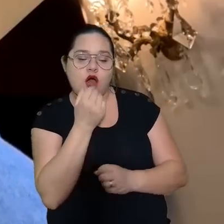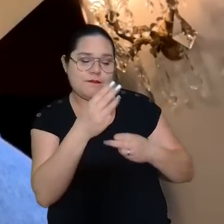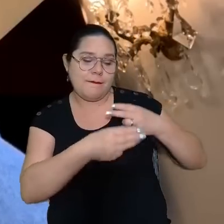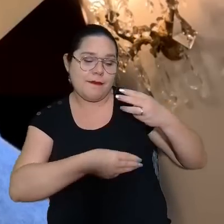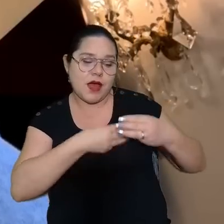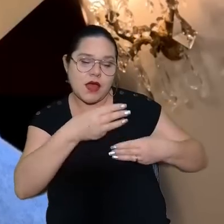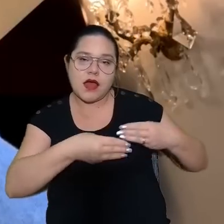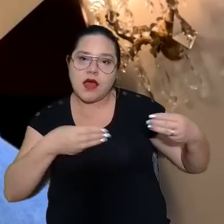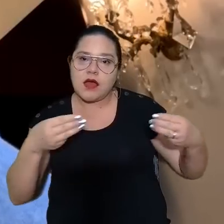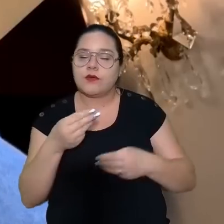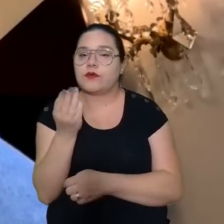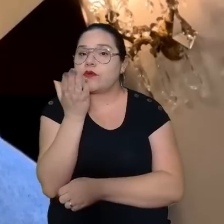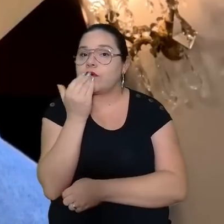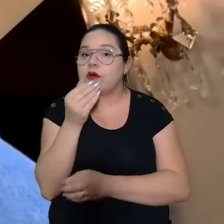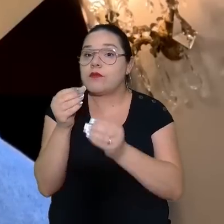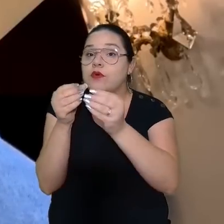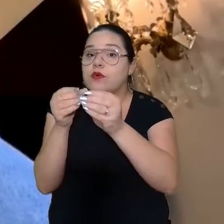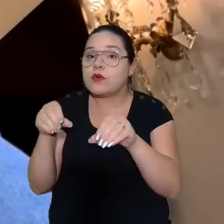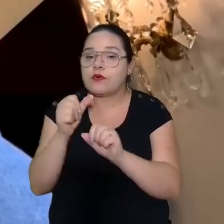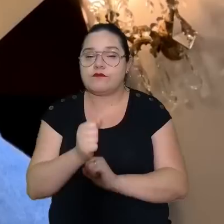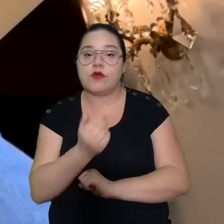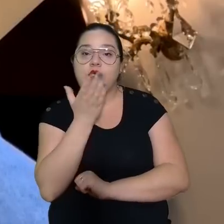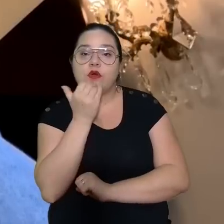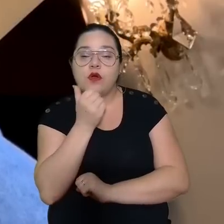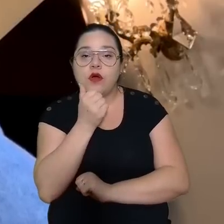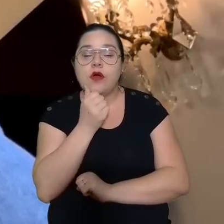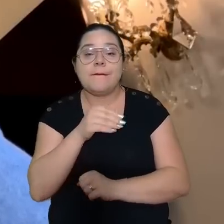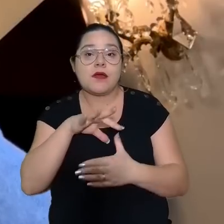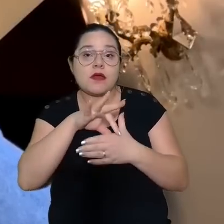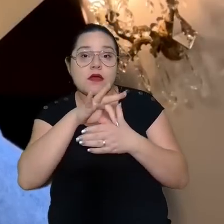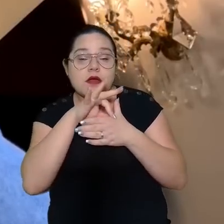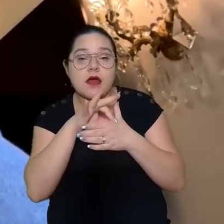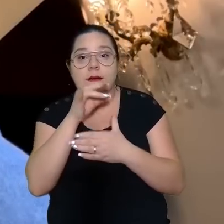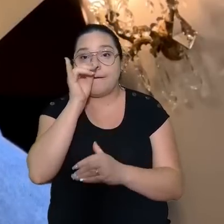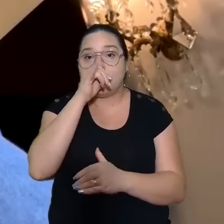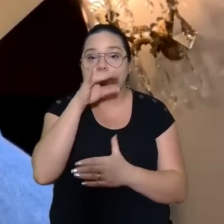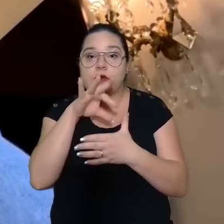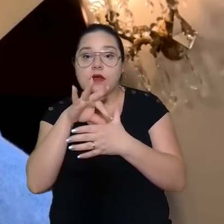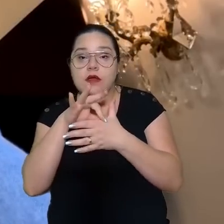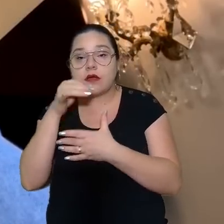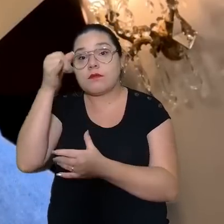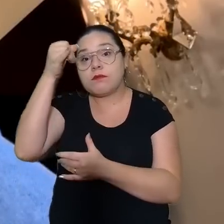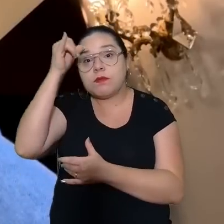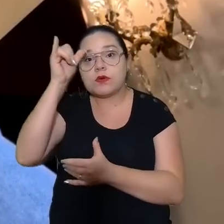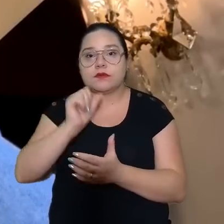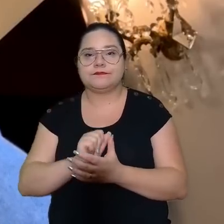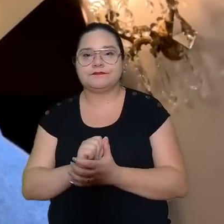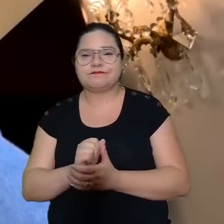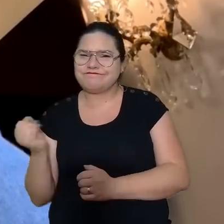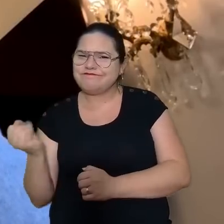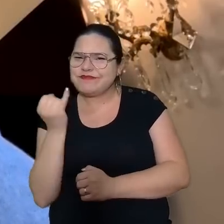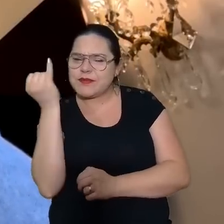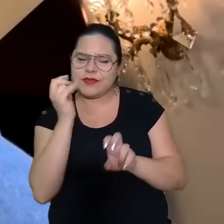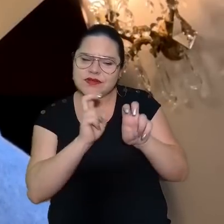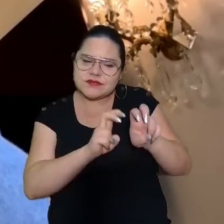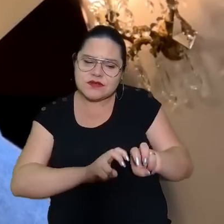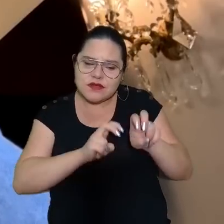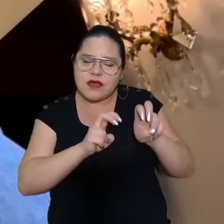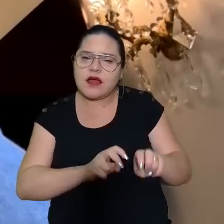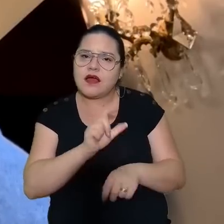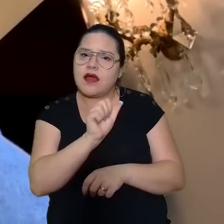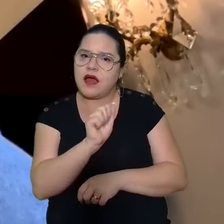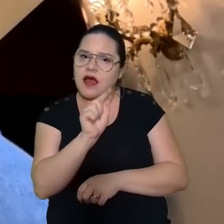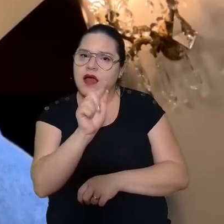ovos, que consomem carne suína, carne bovina. Ou seja, a importância do agro, de certa forma, é